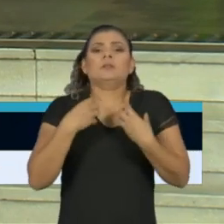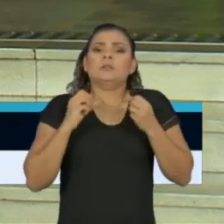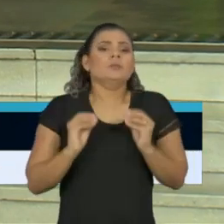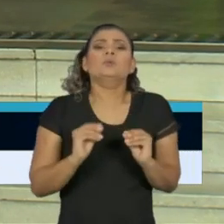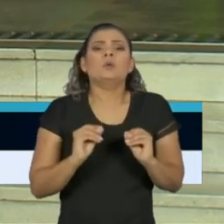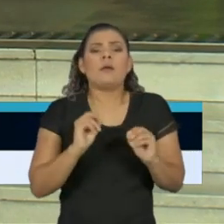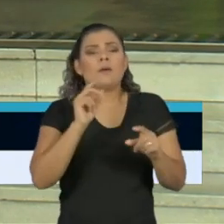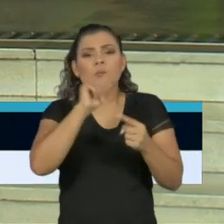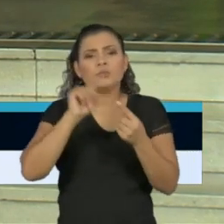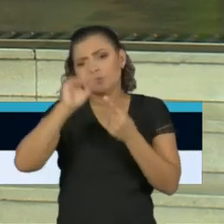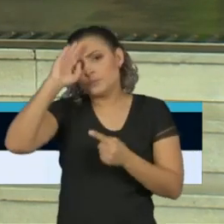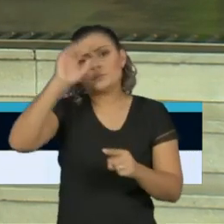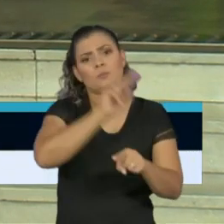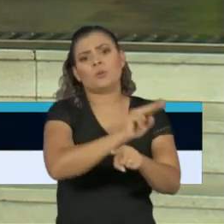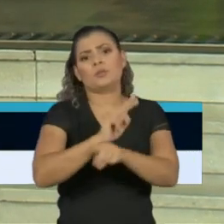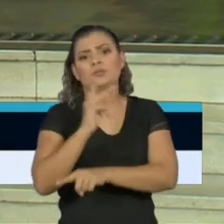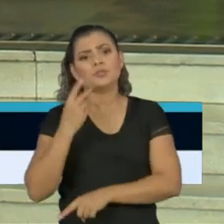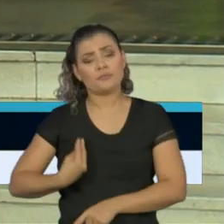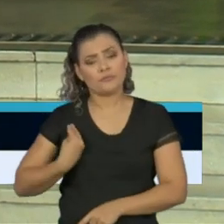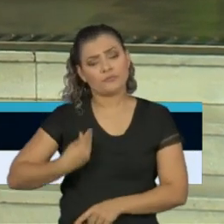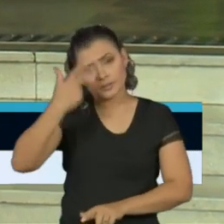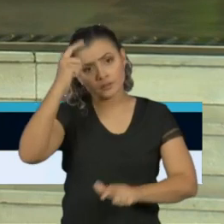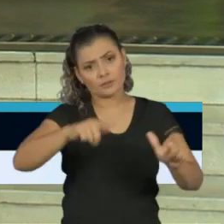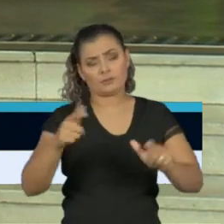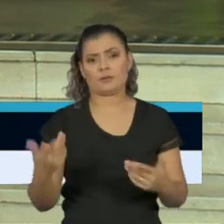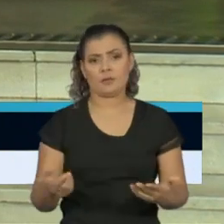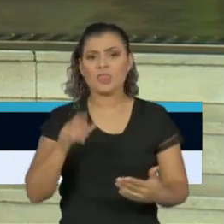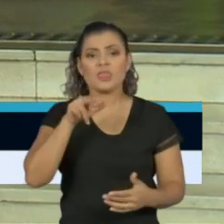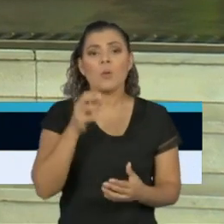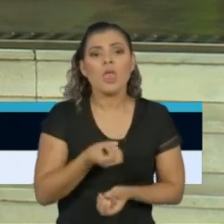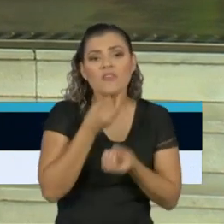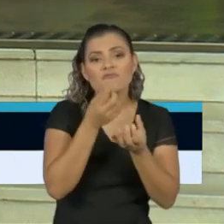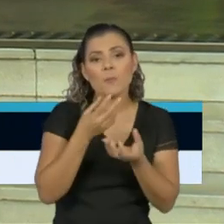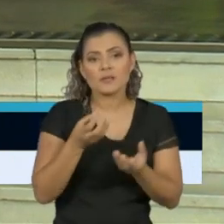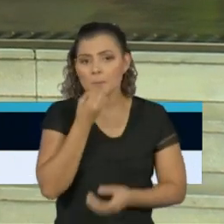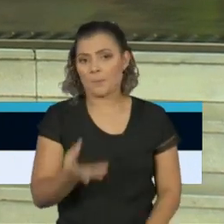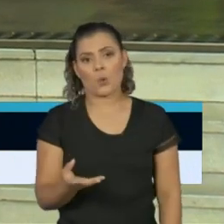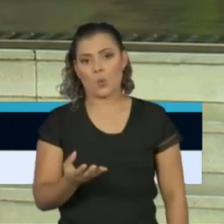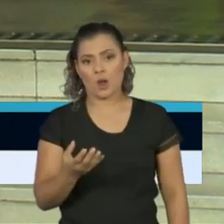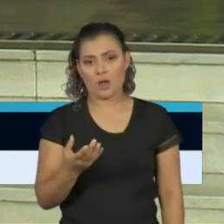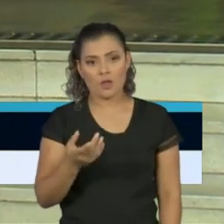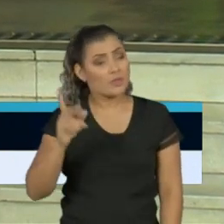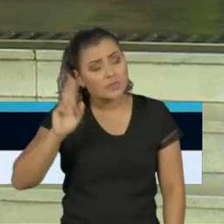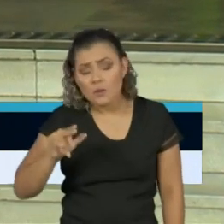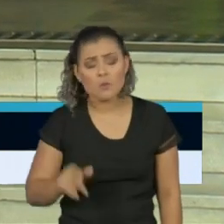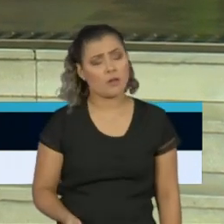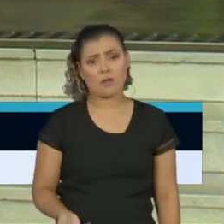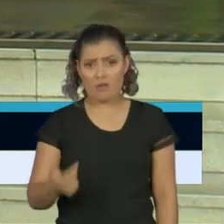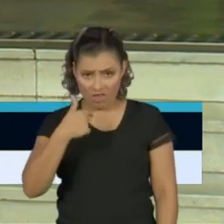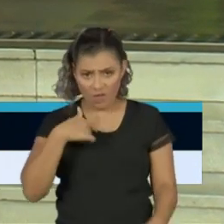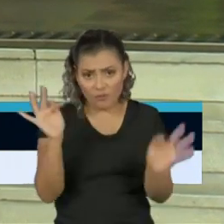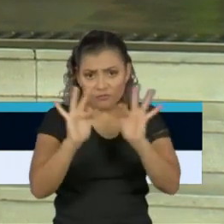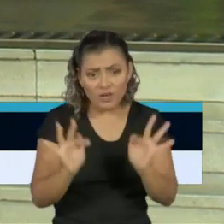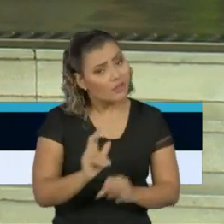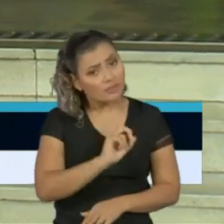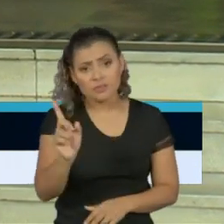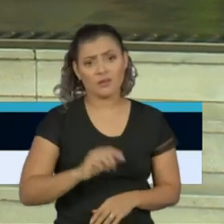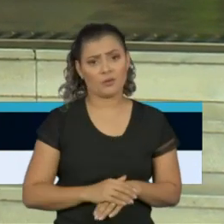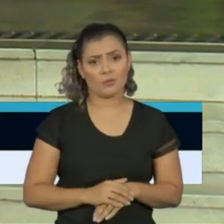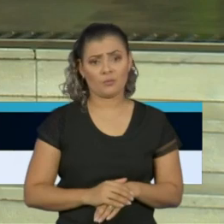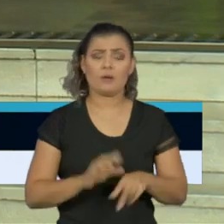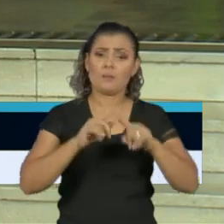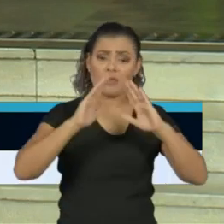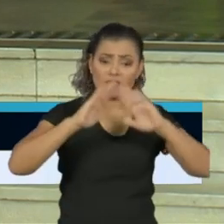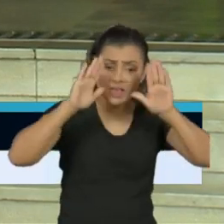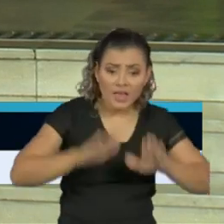proteger vidas. Não é uma informação agradável pedir às pessoas que fiquem em casa e estender